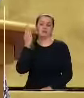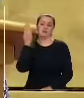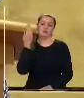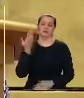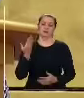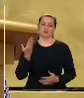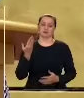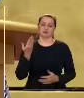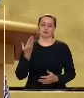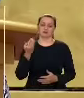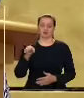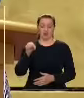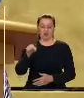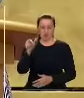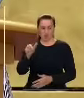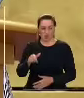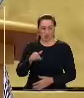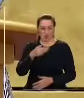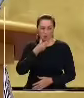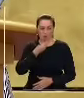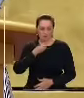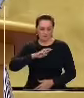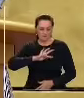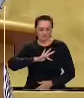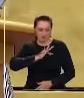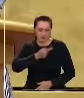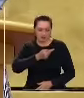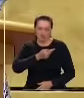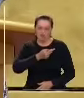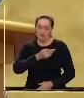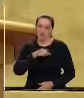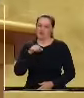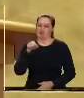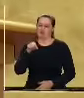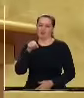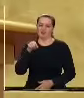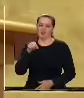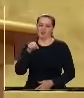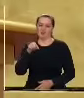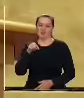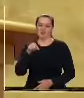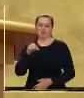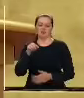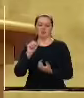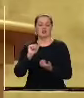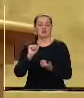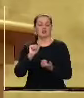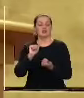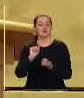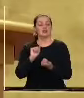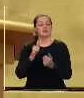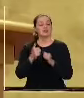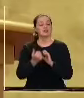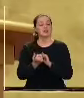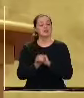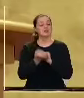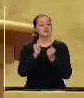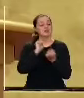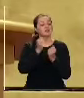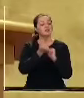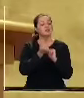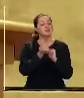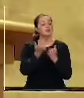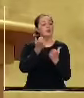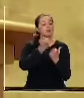sobre os ombros das pessoas um peso que eles não carregavam. Então eles eram, daqueles que estavam ali, eles eram